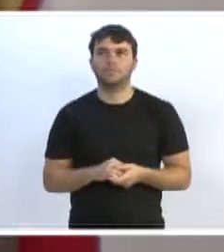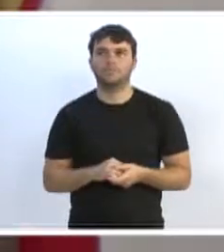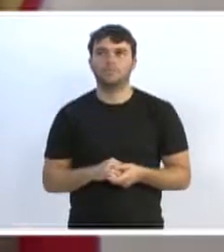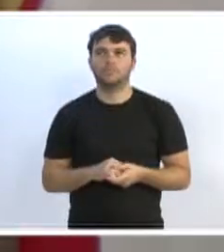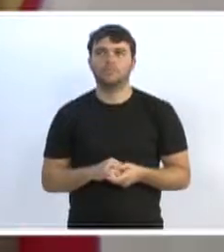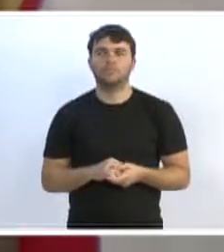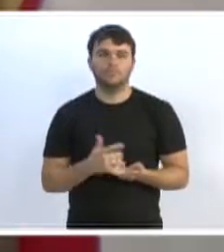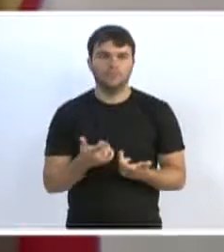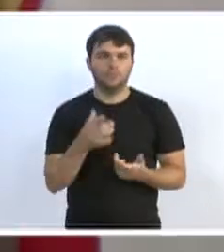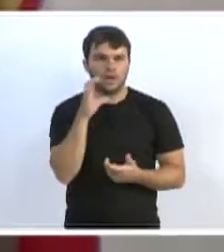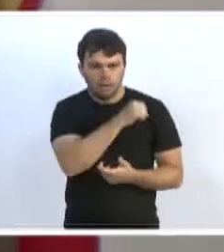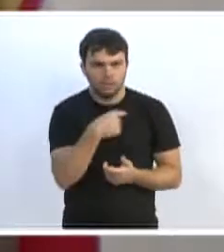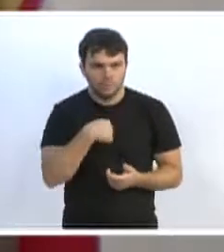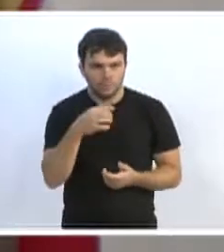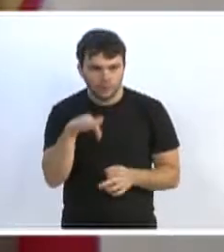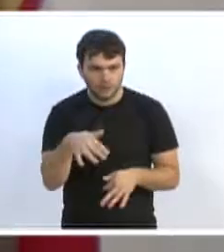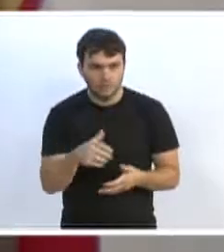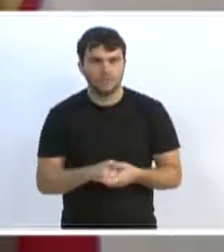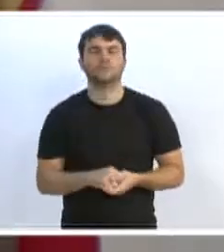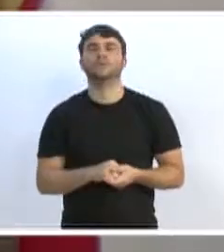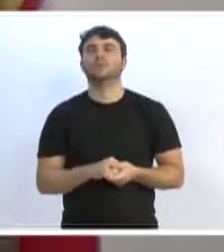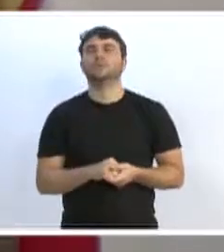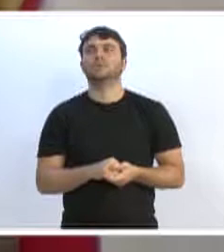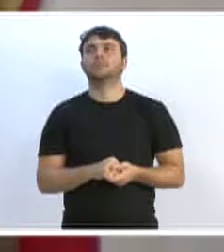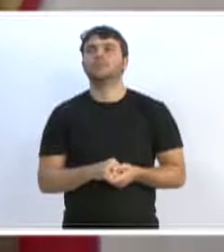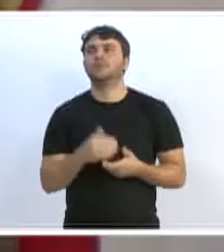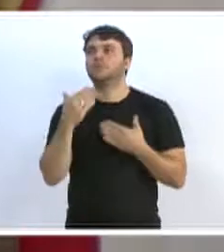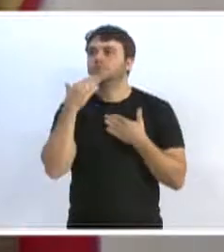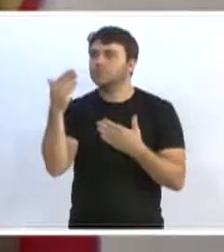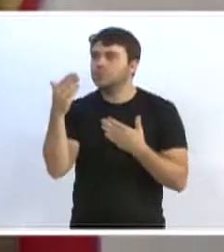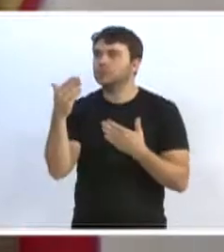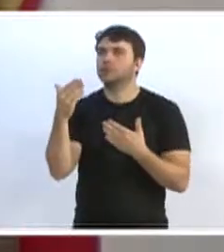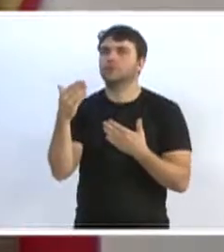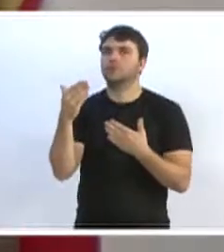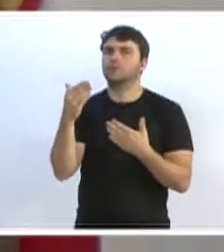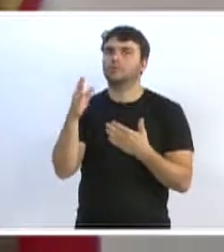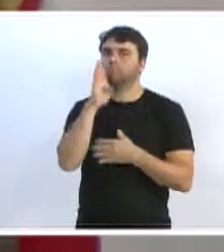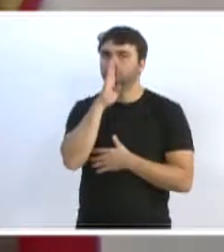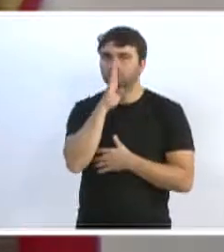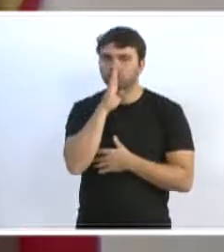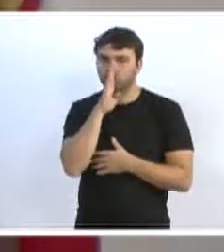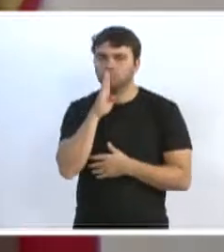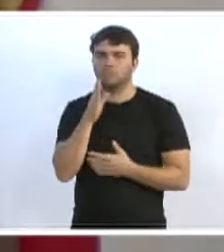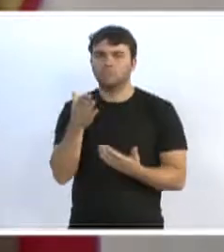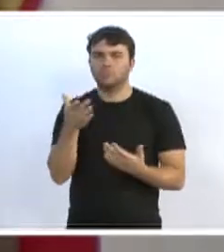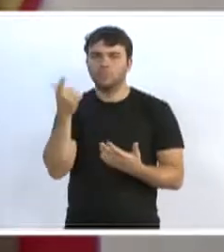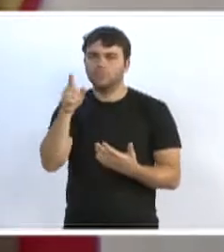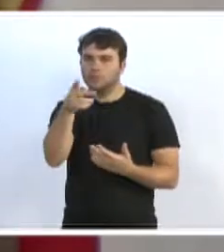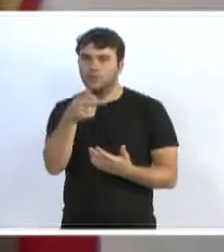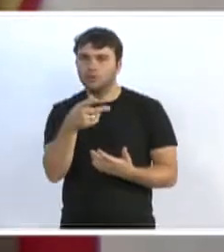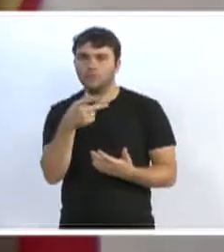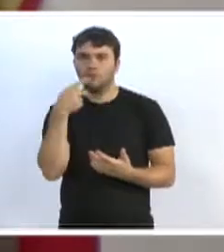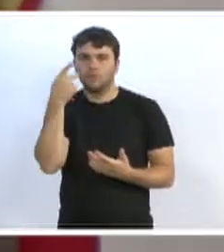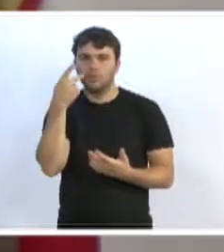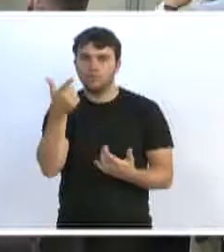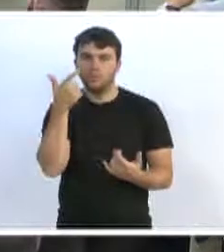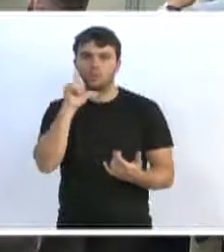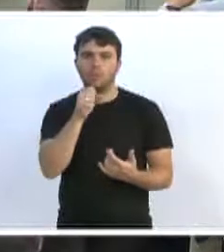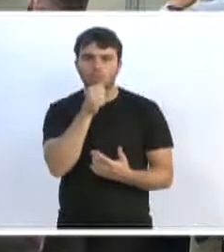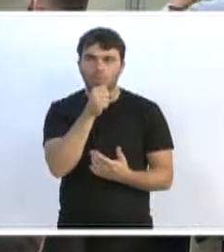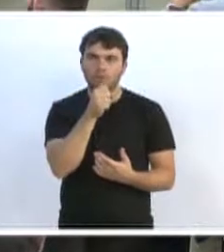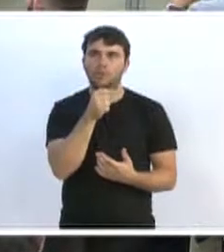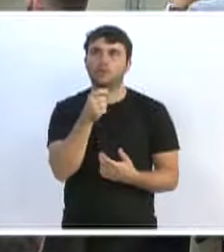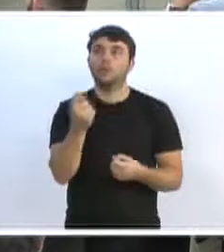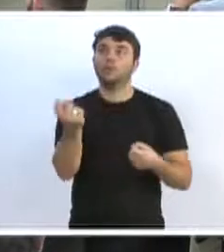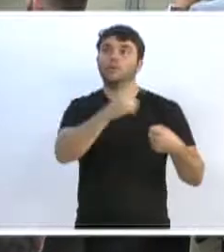só deixa eu terminar aqui, vereador, presidente, Eu vereador Becker. peço silêncio à casa para que o nosso vereador Almir Vieira possa pronunciar e retome o